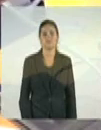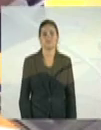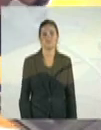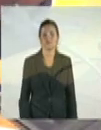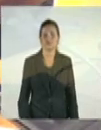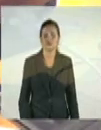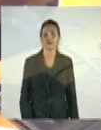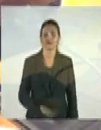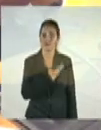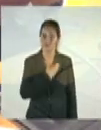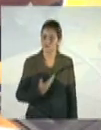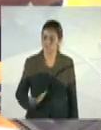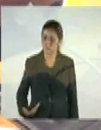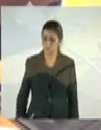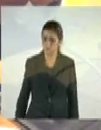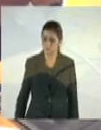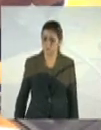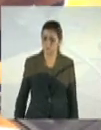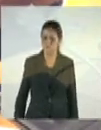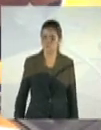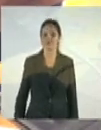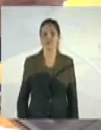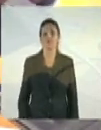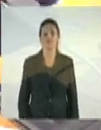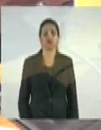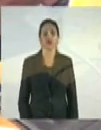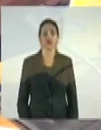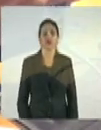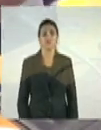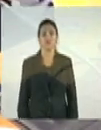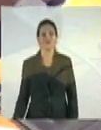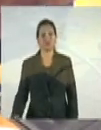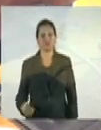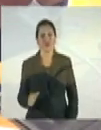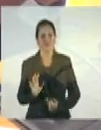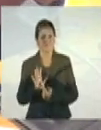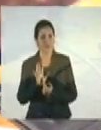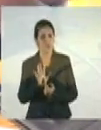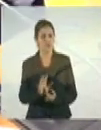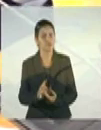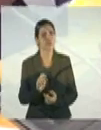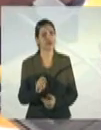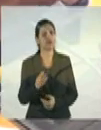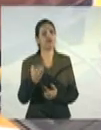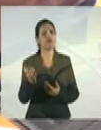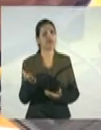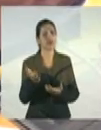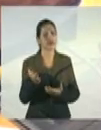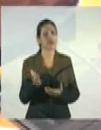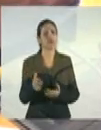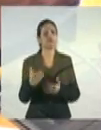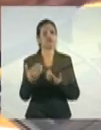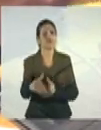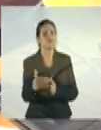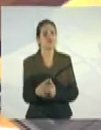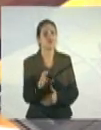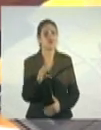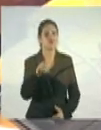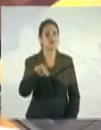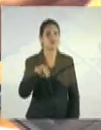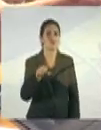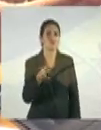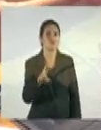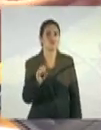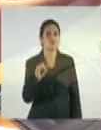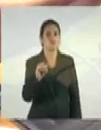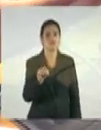governo demonstra essa essa vontade de realizar esse concurso para 6000 professores o governo poderia